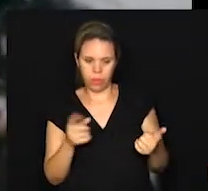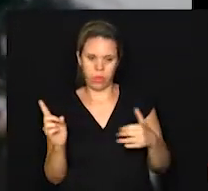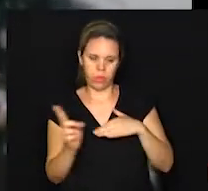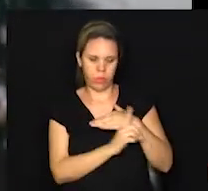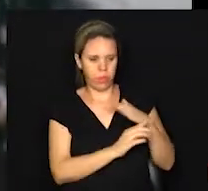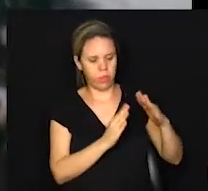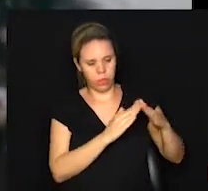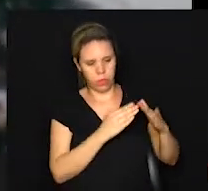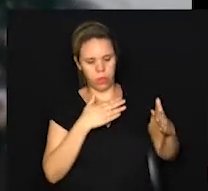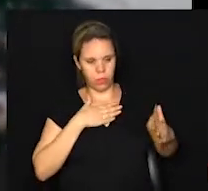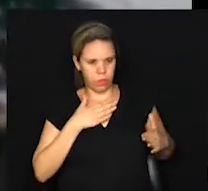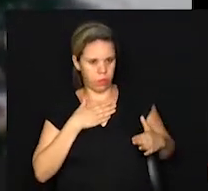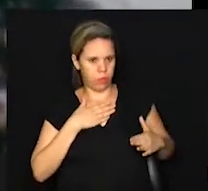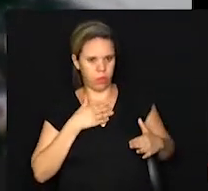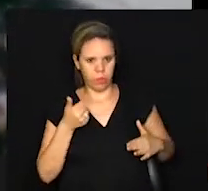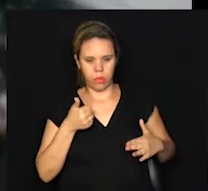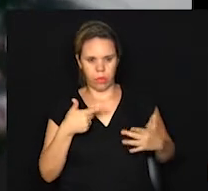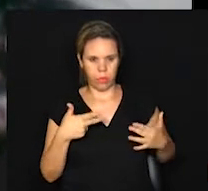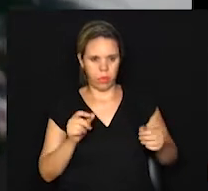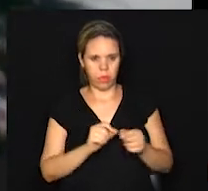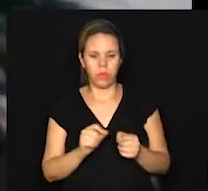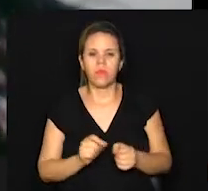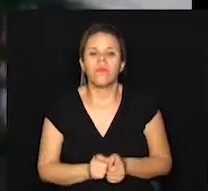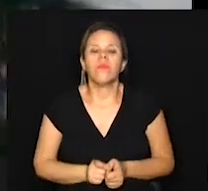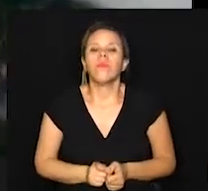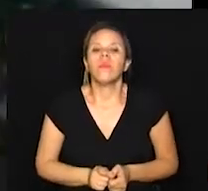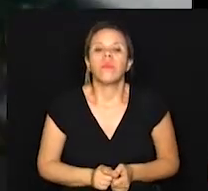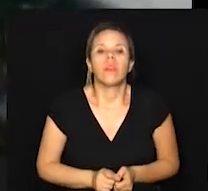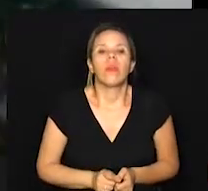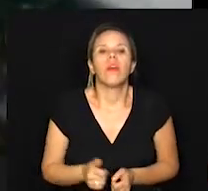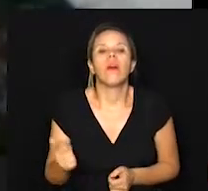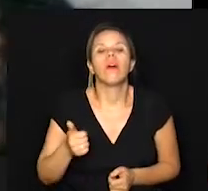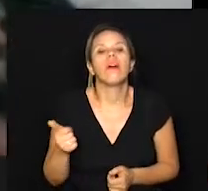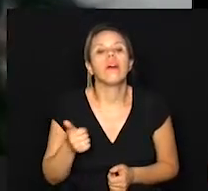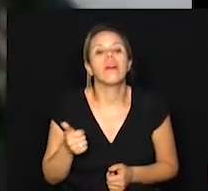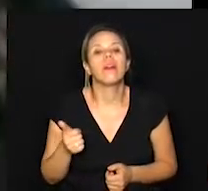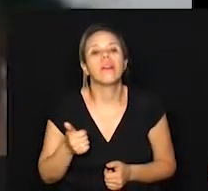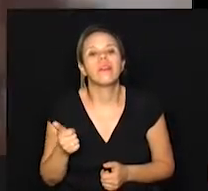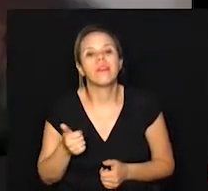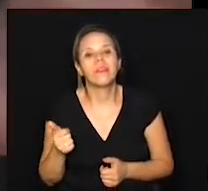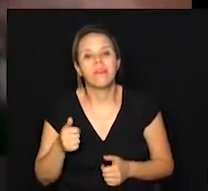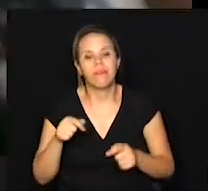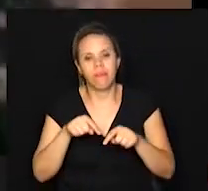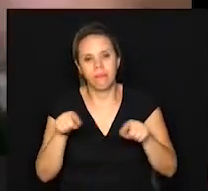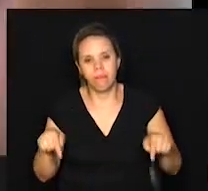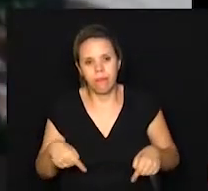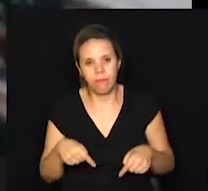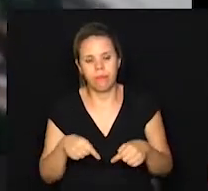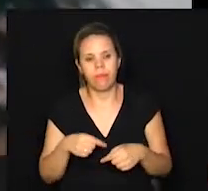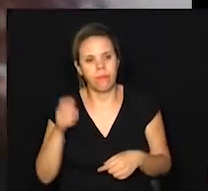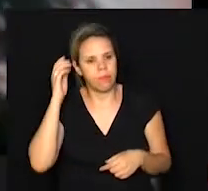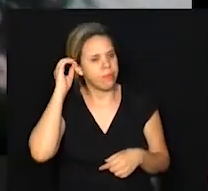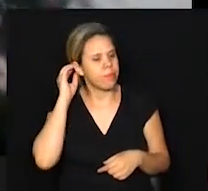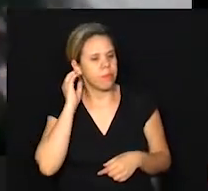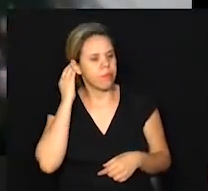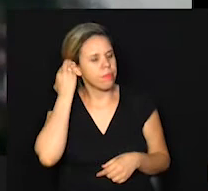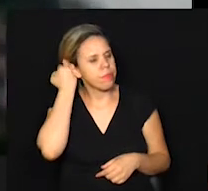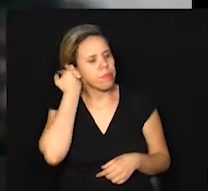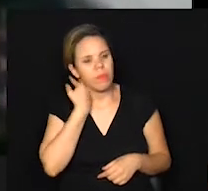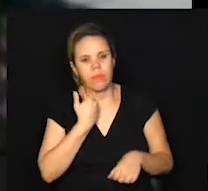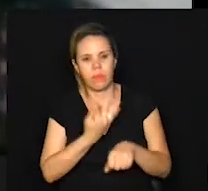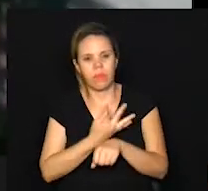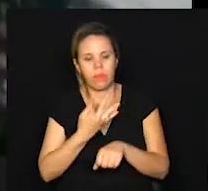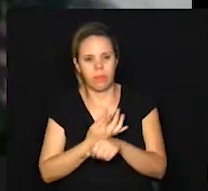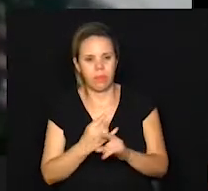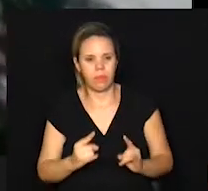casa e a primeira coisa que eu fiz, o primeiro cômodo da minha casa, que eu chamo assim, um apertamento,